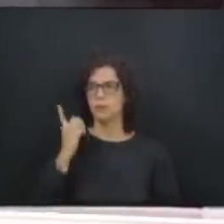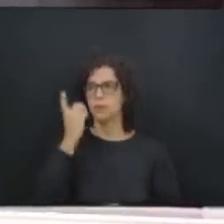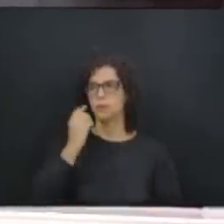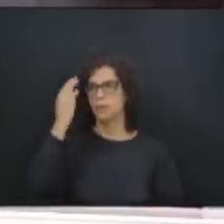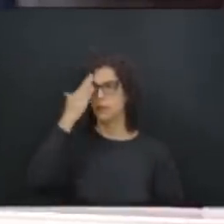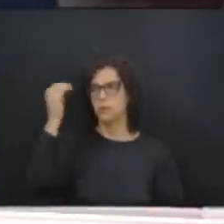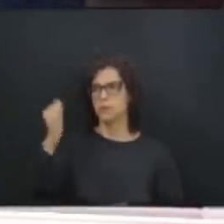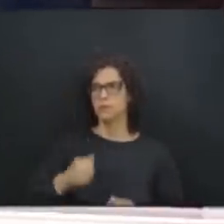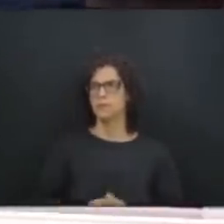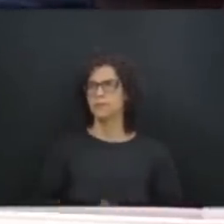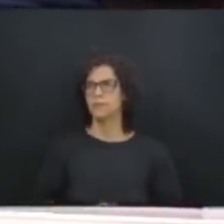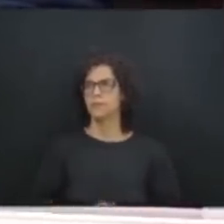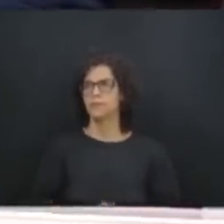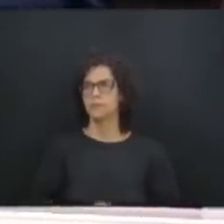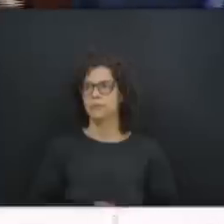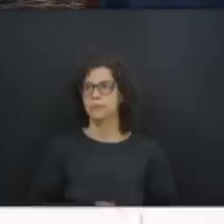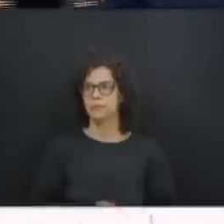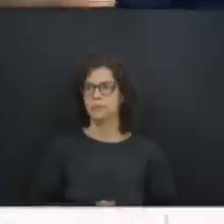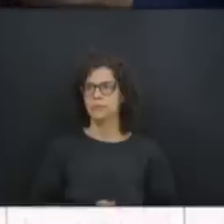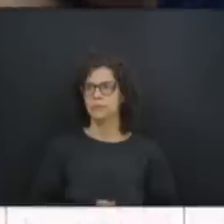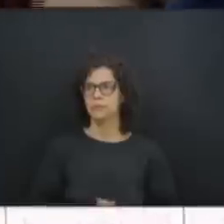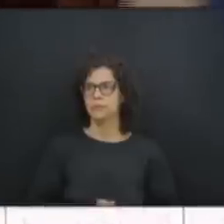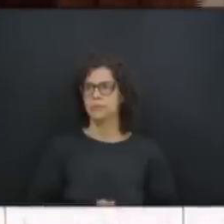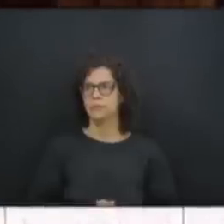Deputado Ademar traiano